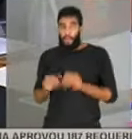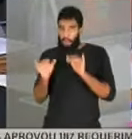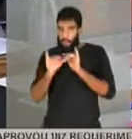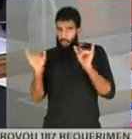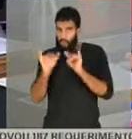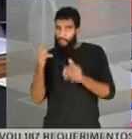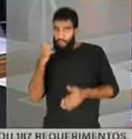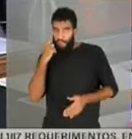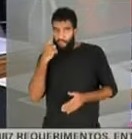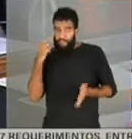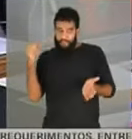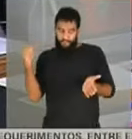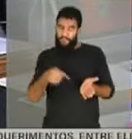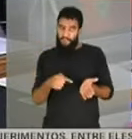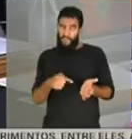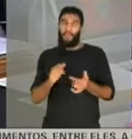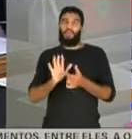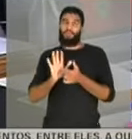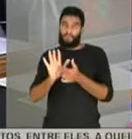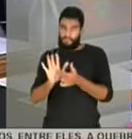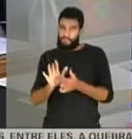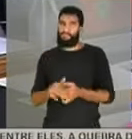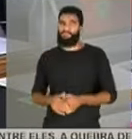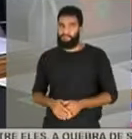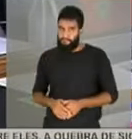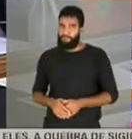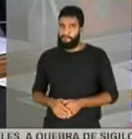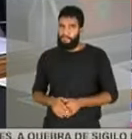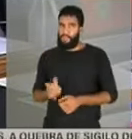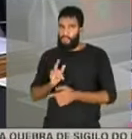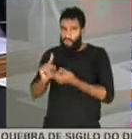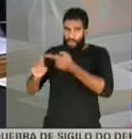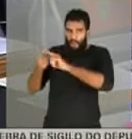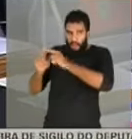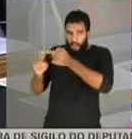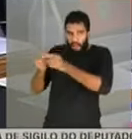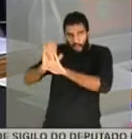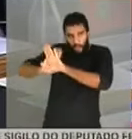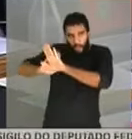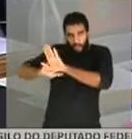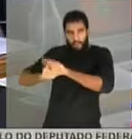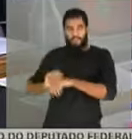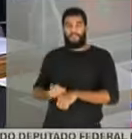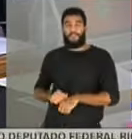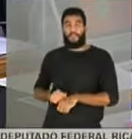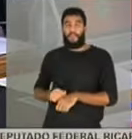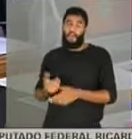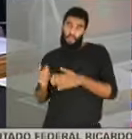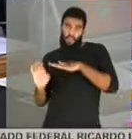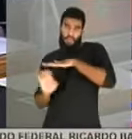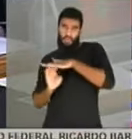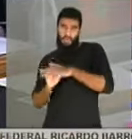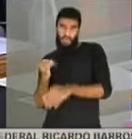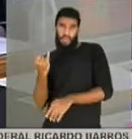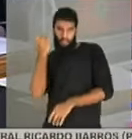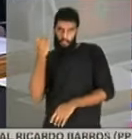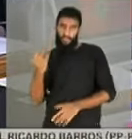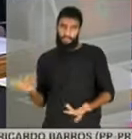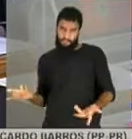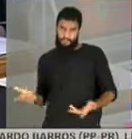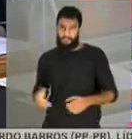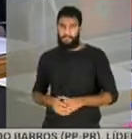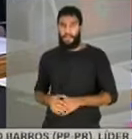demonstrando que o negócio era realmente um grande negócio. E é uma empresa, sem dúvida, importante. Muito